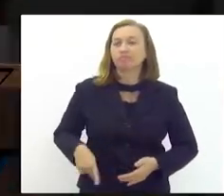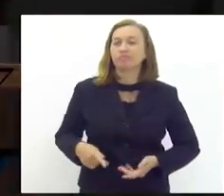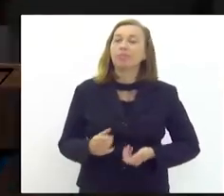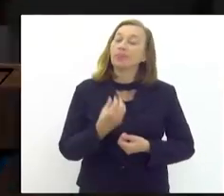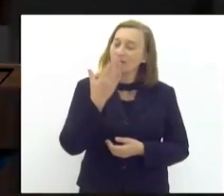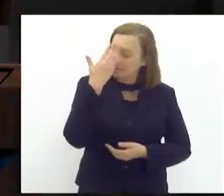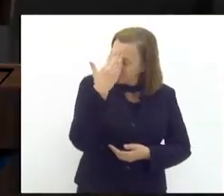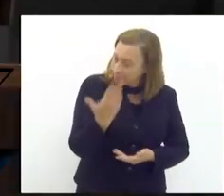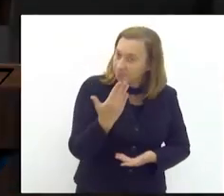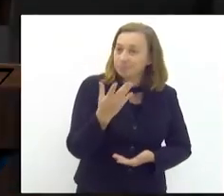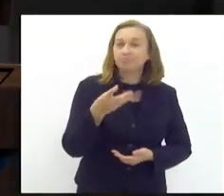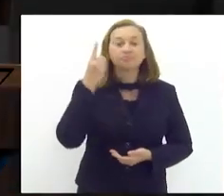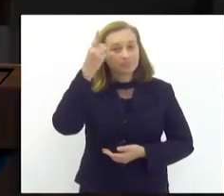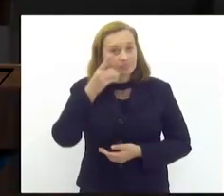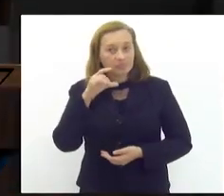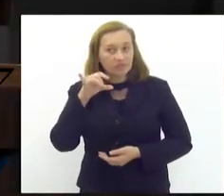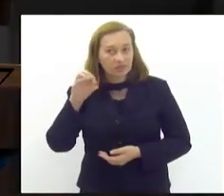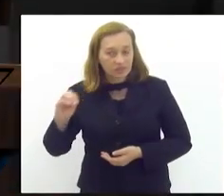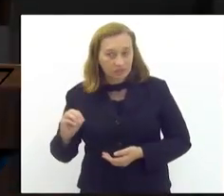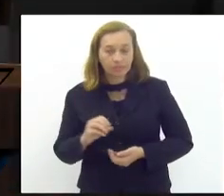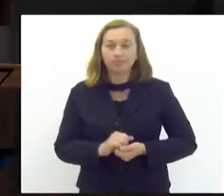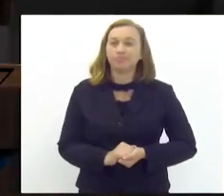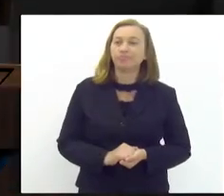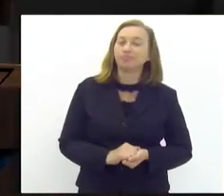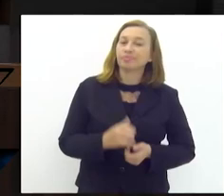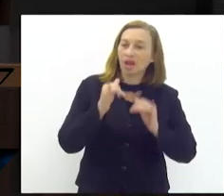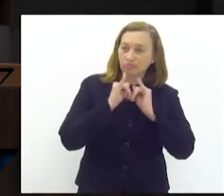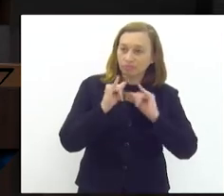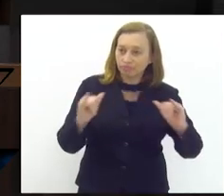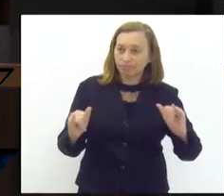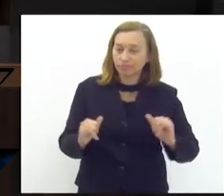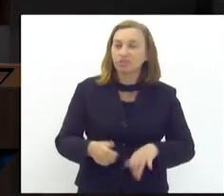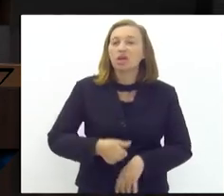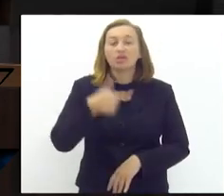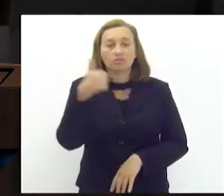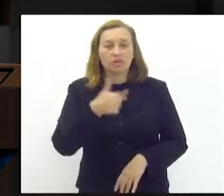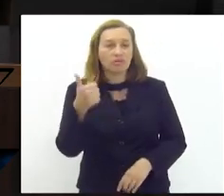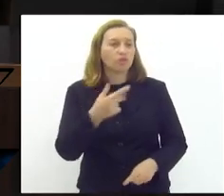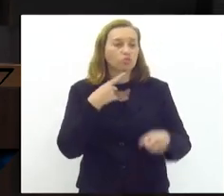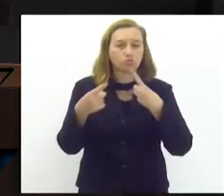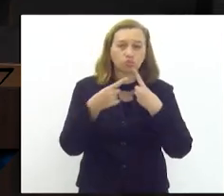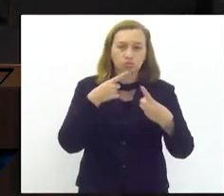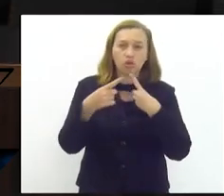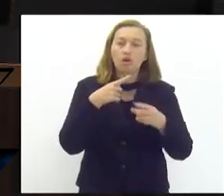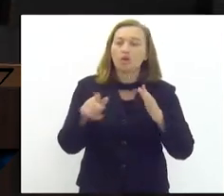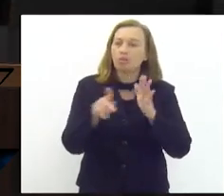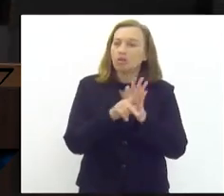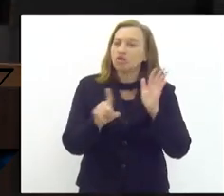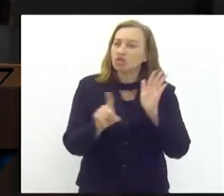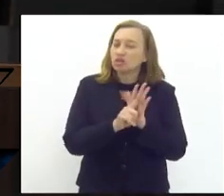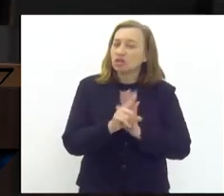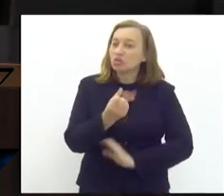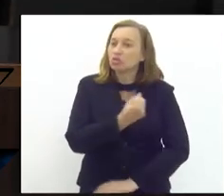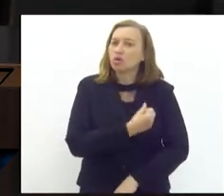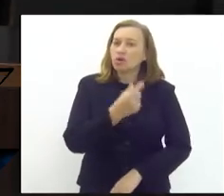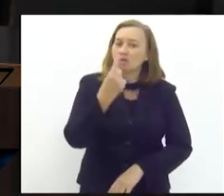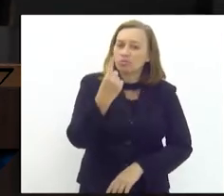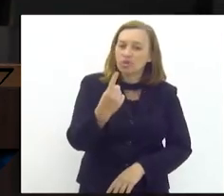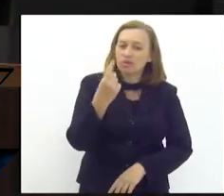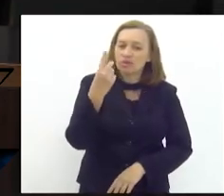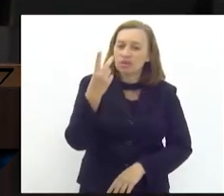Obrigado Deputado Caiado anuncio em primeira discussão projeto de lei número